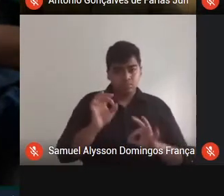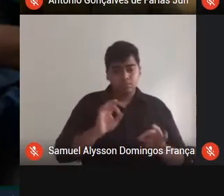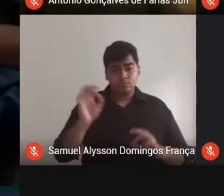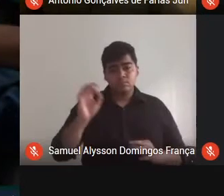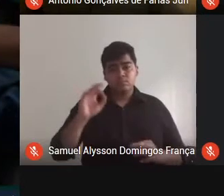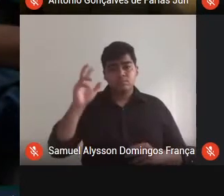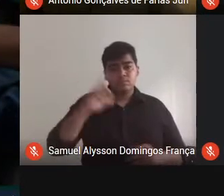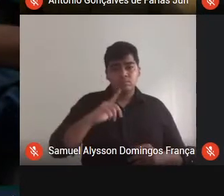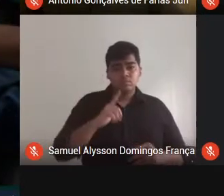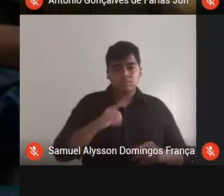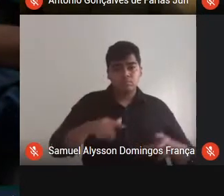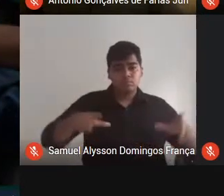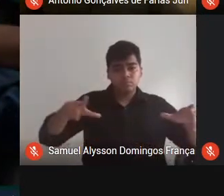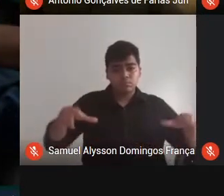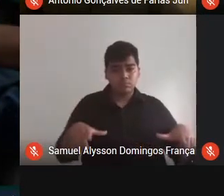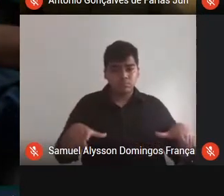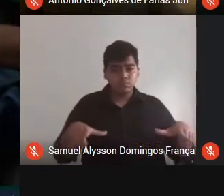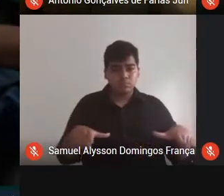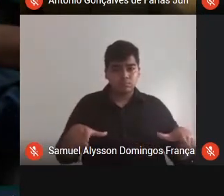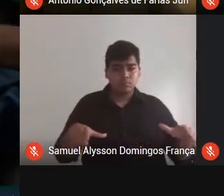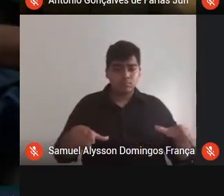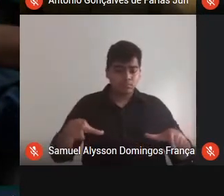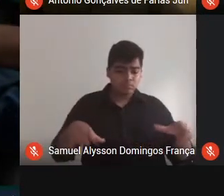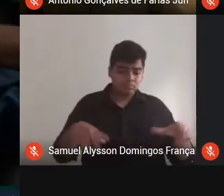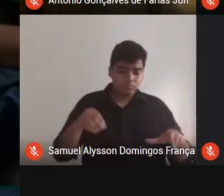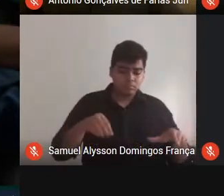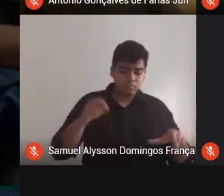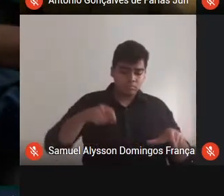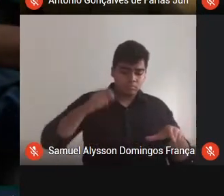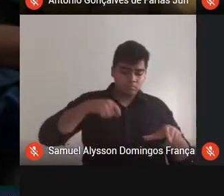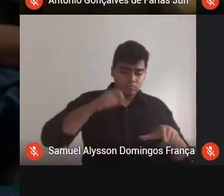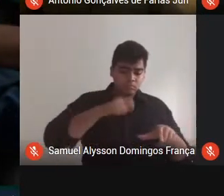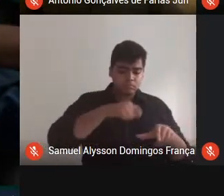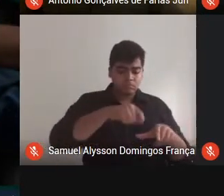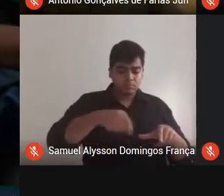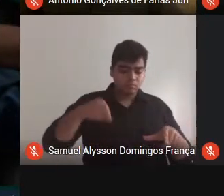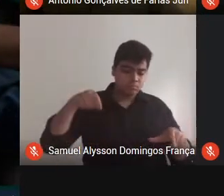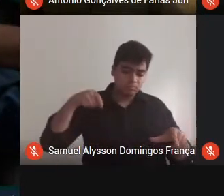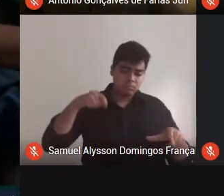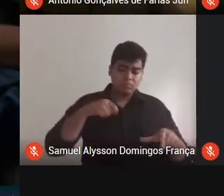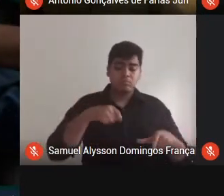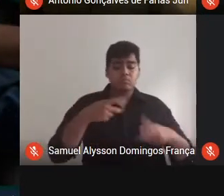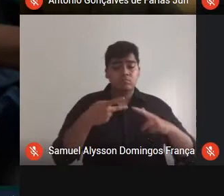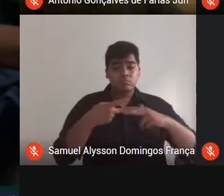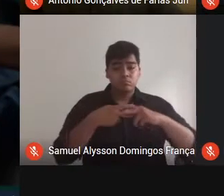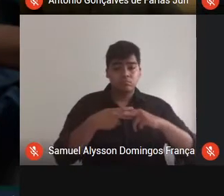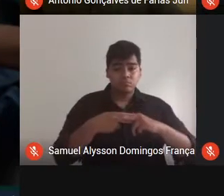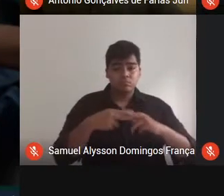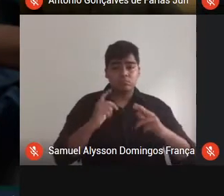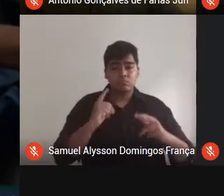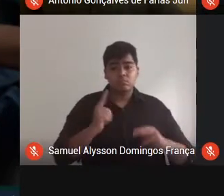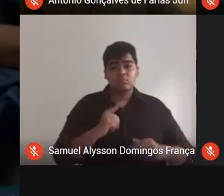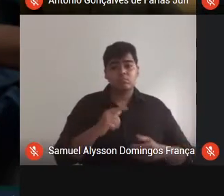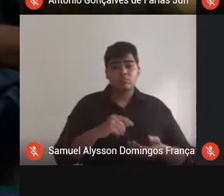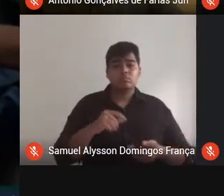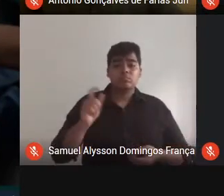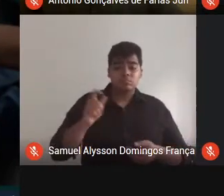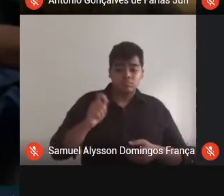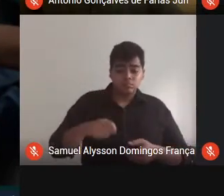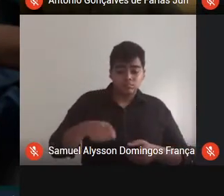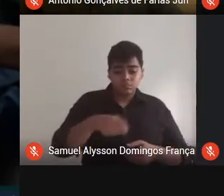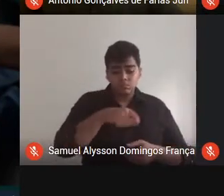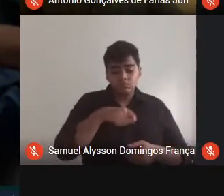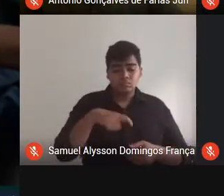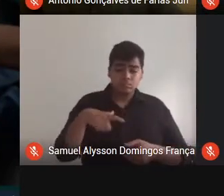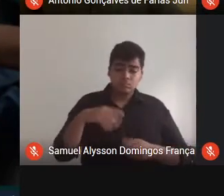impressão 3D, desenvolvi todos os escalímetros em Braille também, né, várias escalas em Braille, e o funcionamento desse tabuleiro, ele